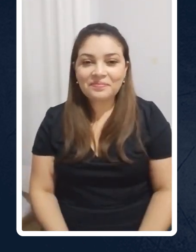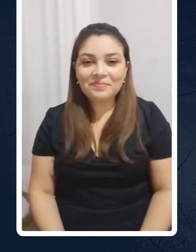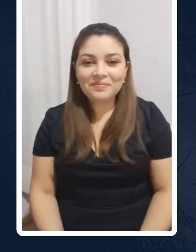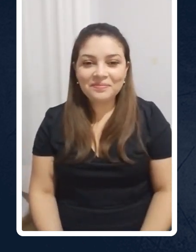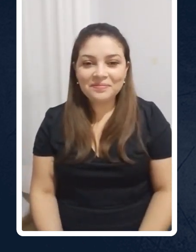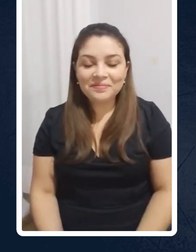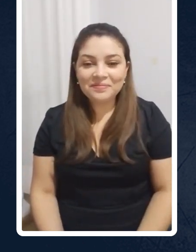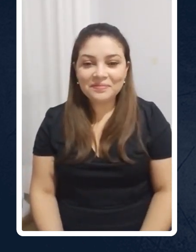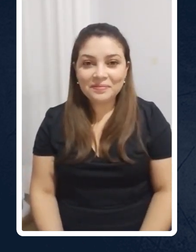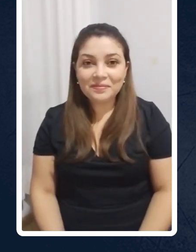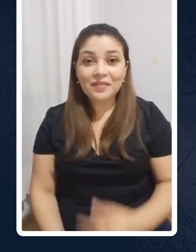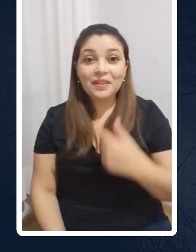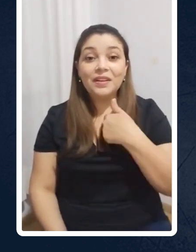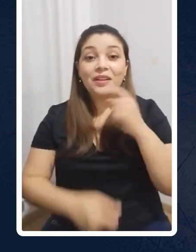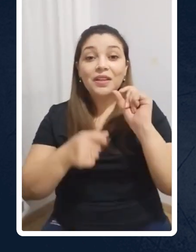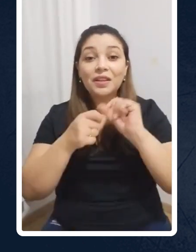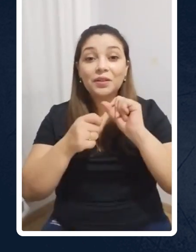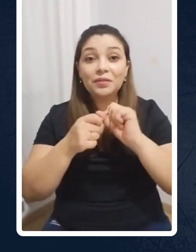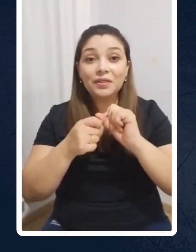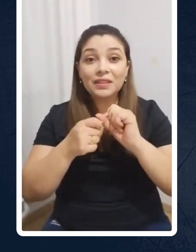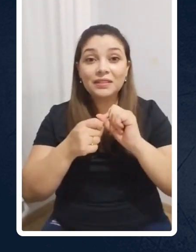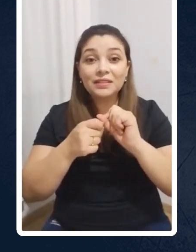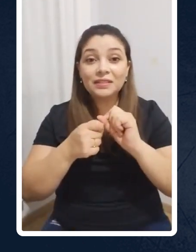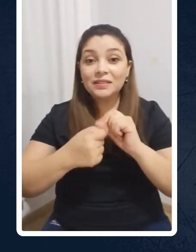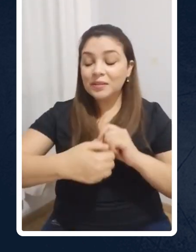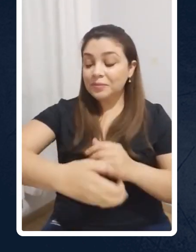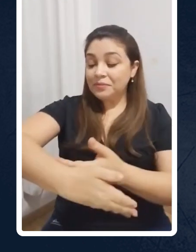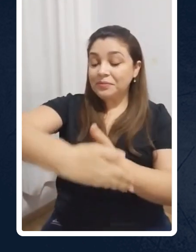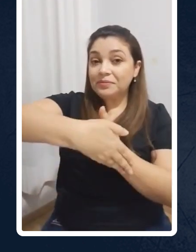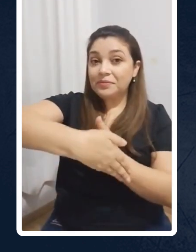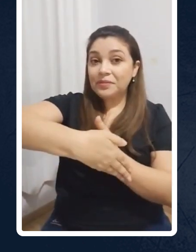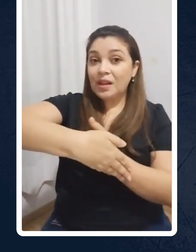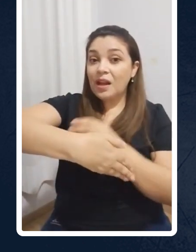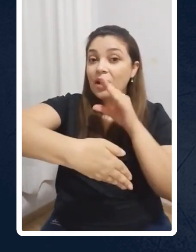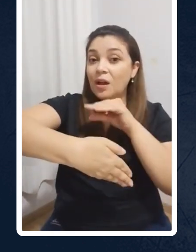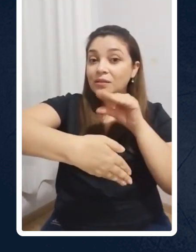E aí eu fiz assim: Janaína, eu te amo.